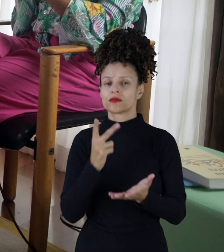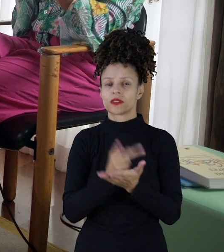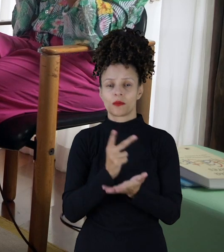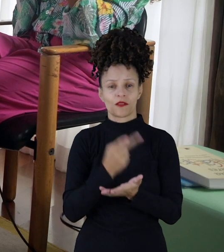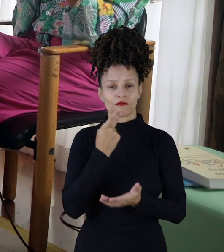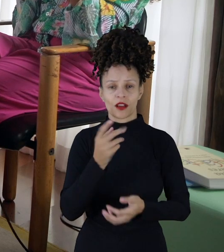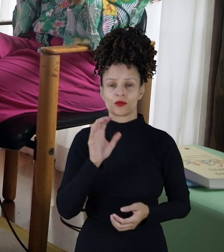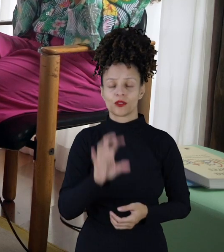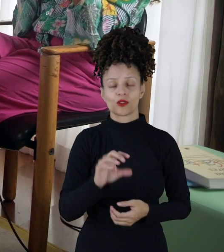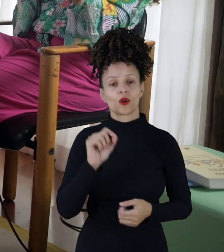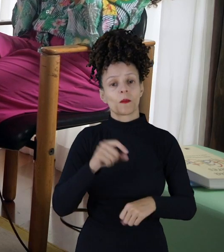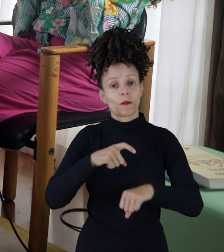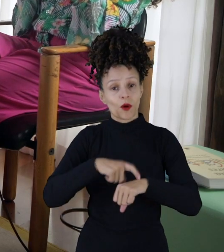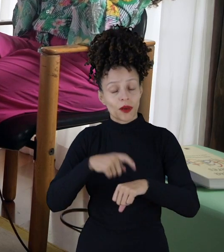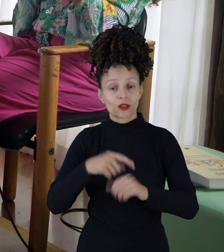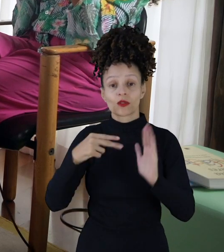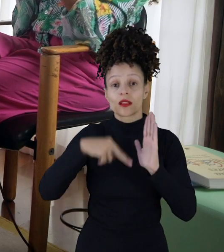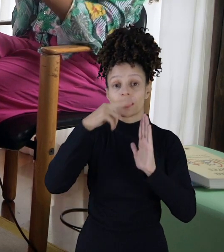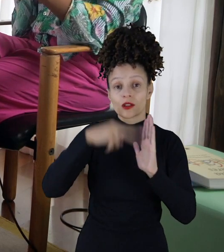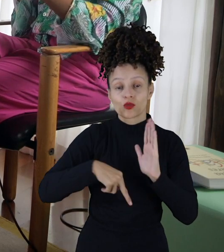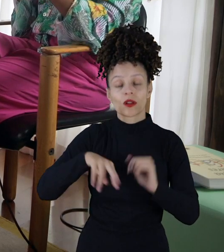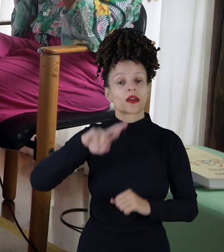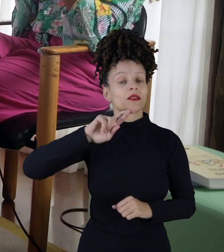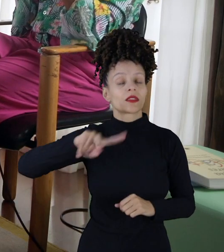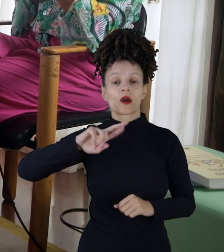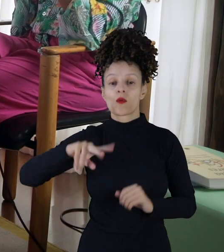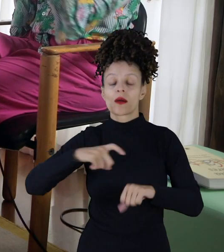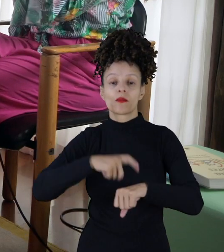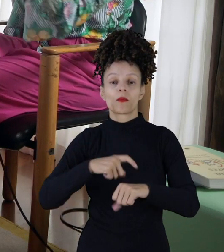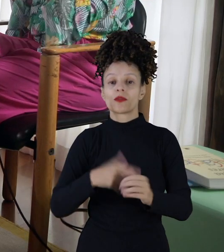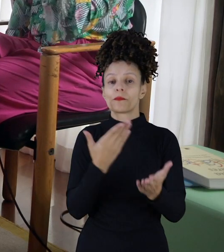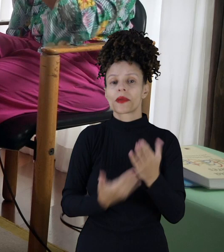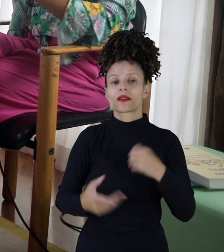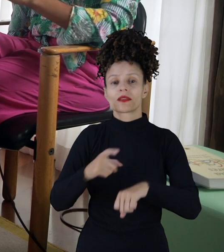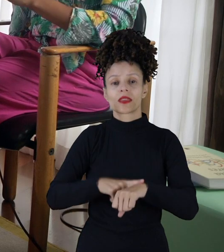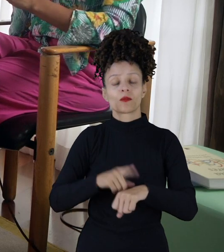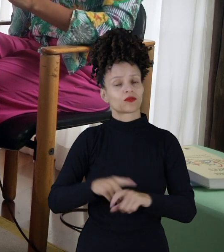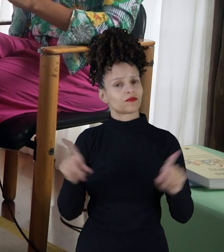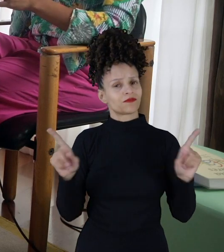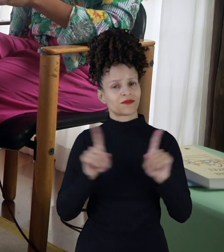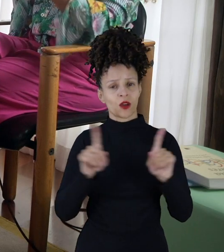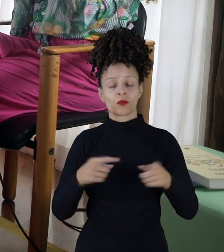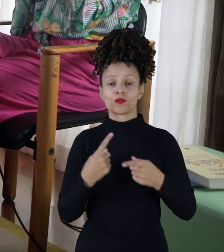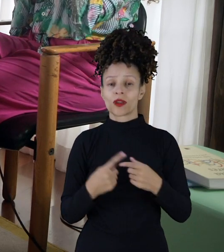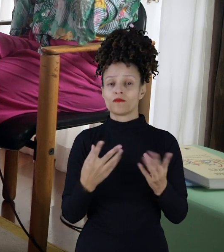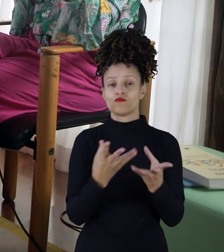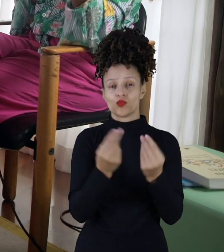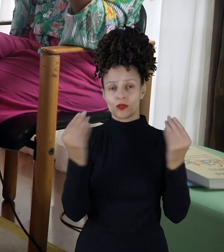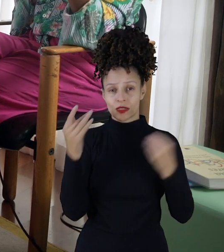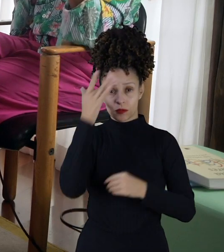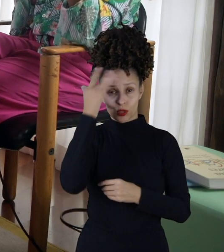Entender, eu sempre falo isso, que o momento da leitura, ela não é um momento de perda de tempo. Porque